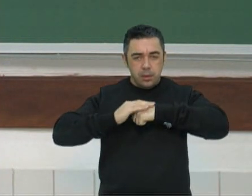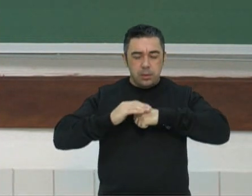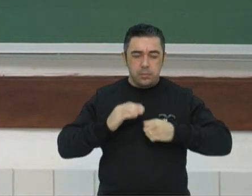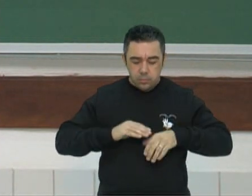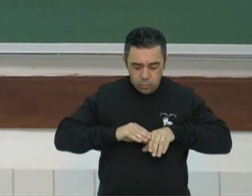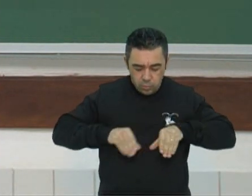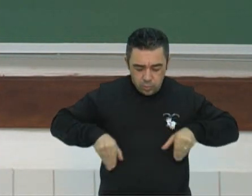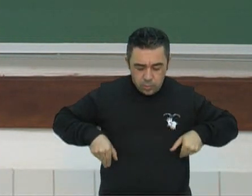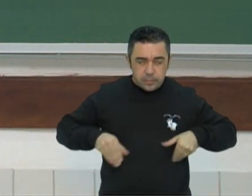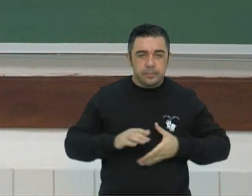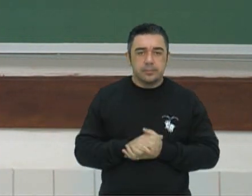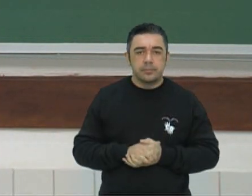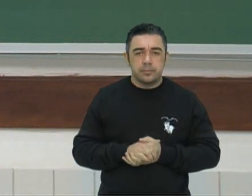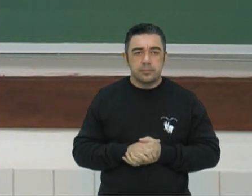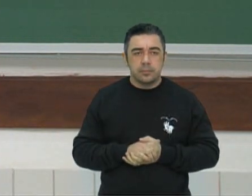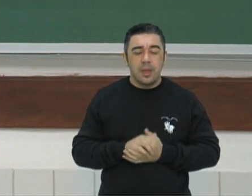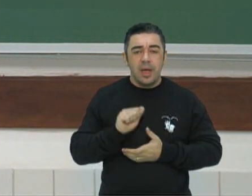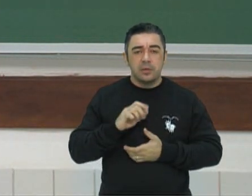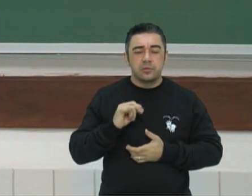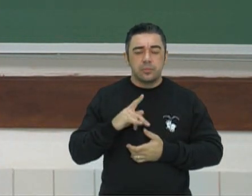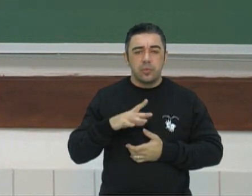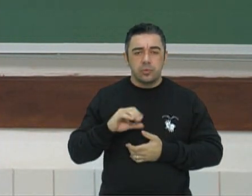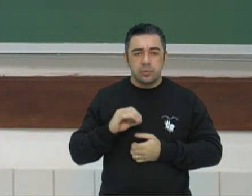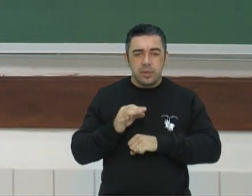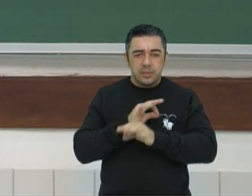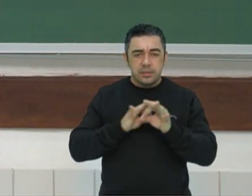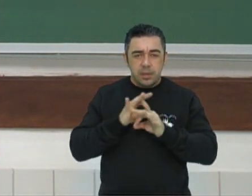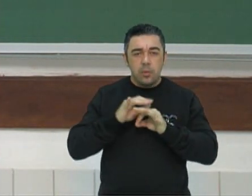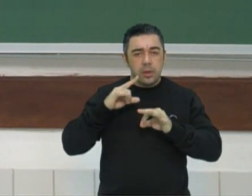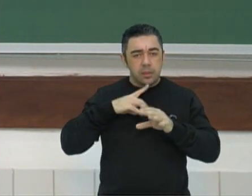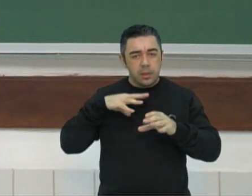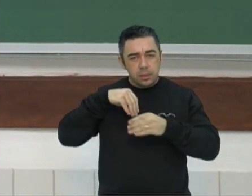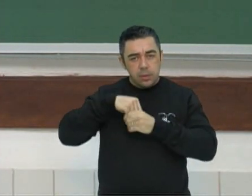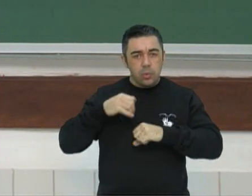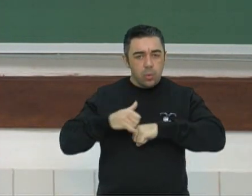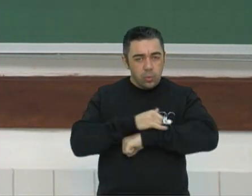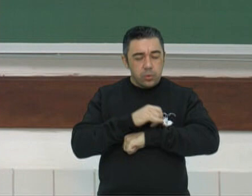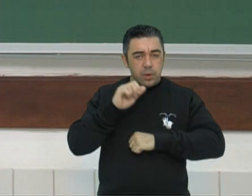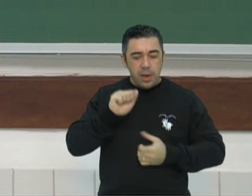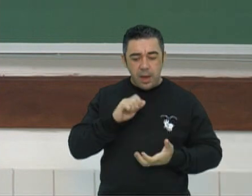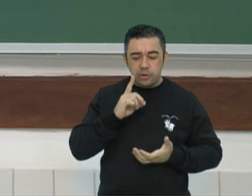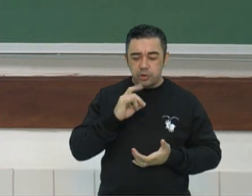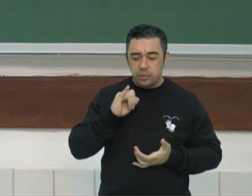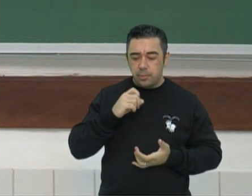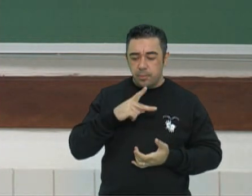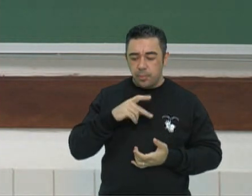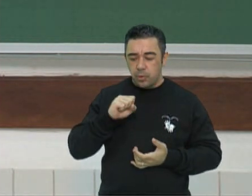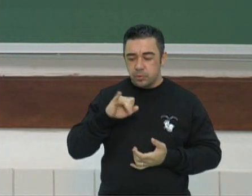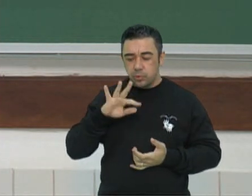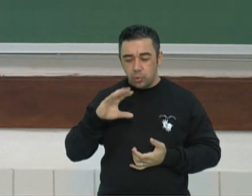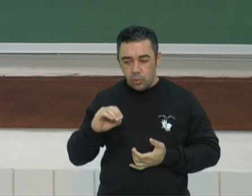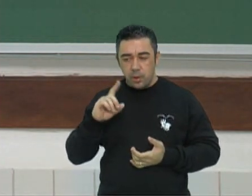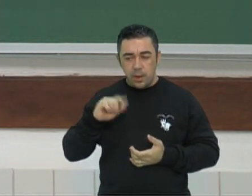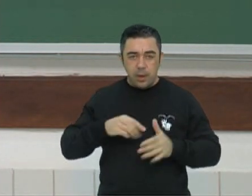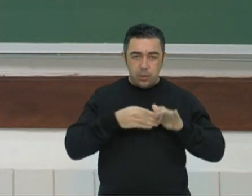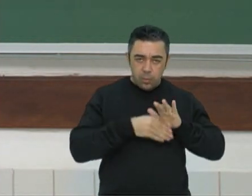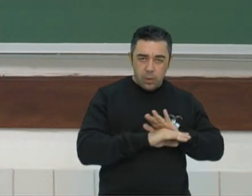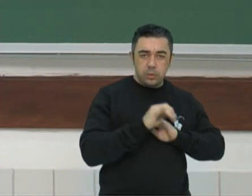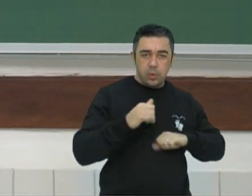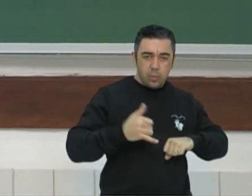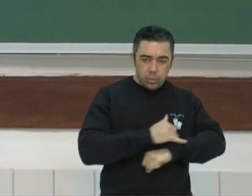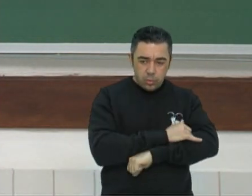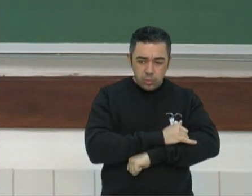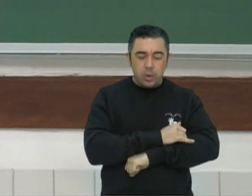tá? O tecido adiposo é formado por células repletas de gorduras, que são chamados os adipócitos, né, que são células que reservam a gordura,